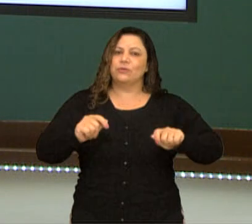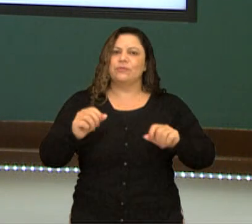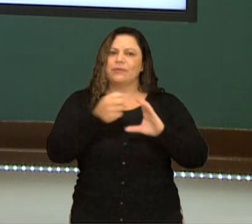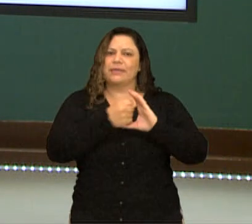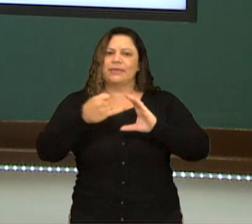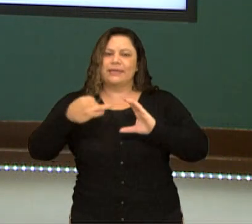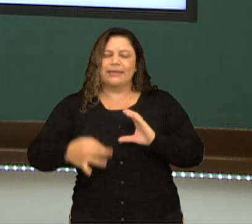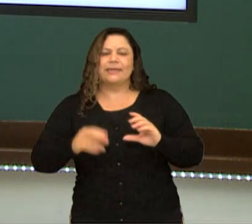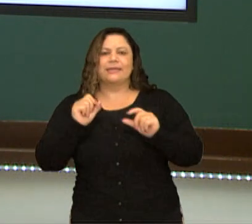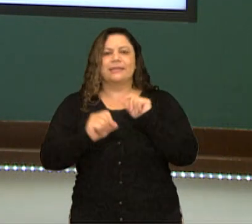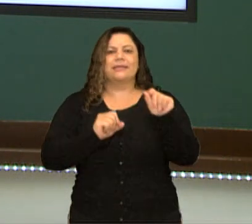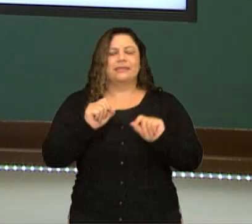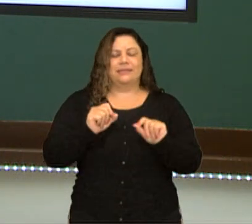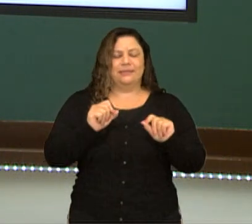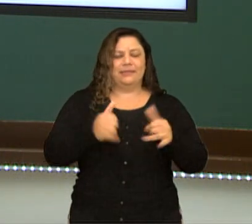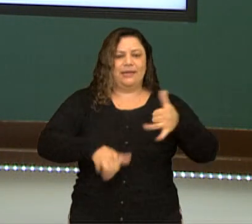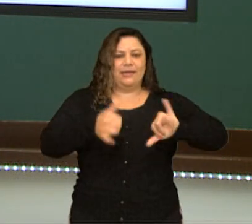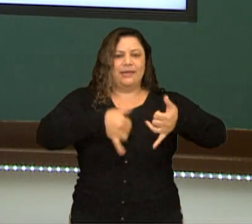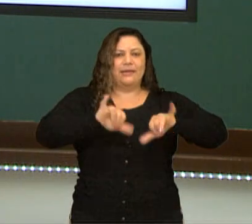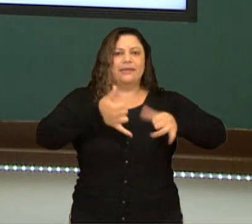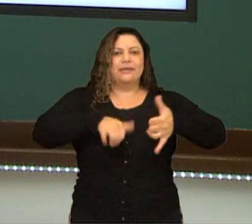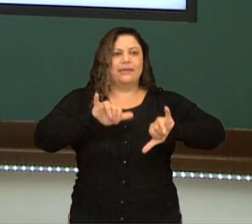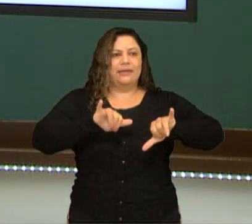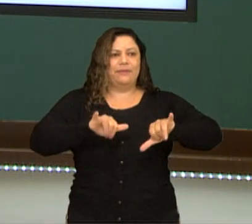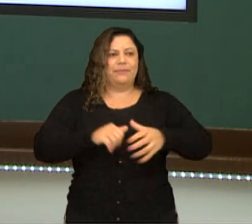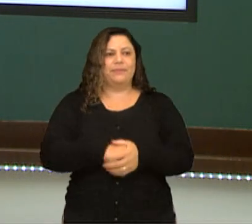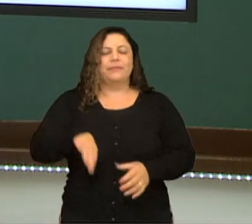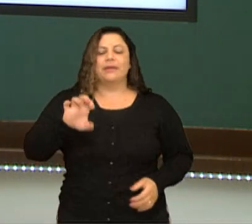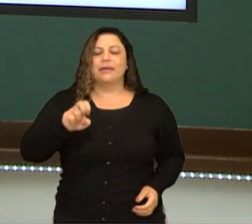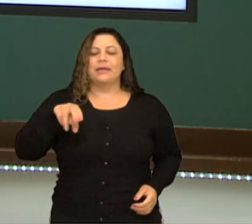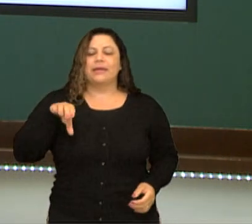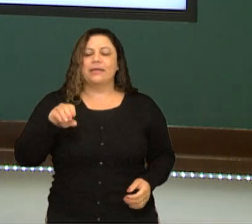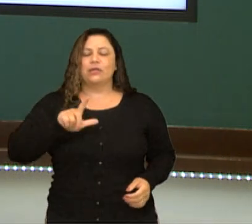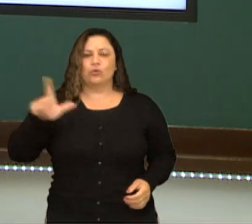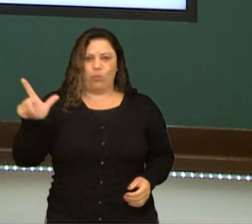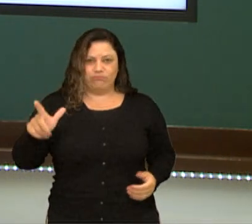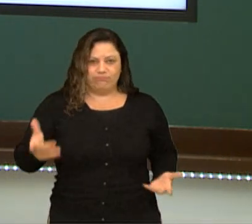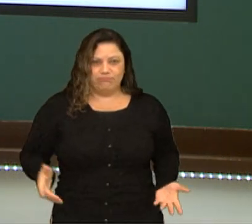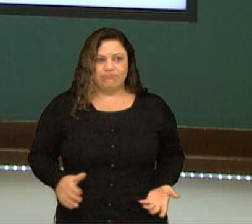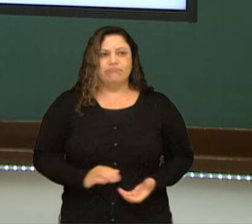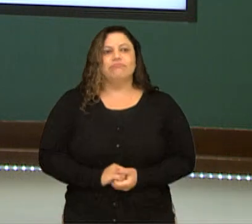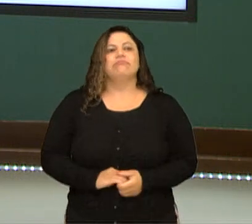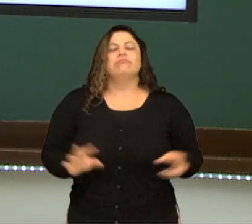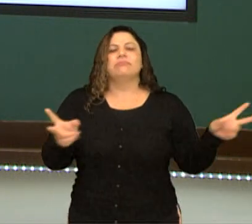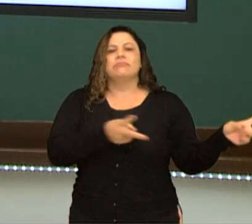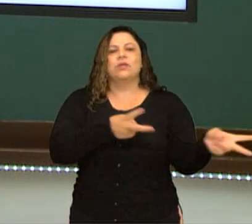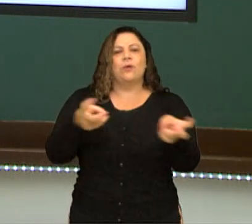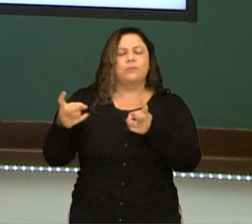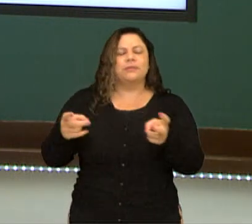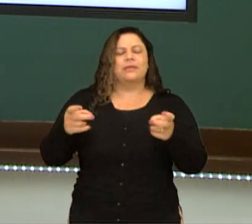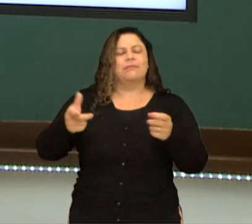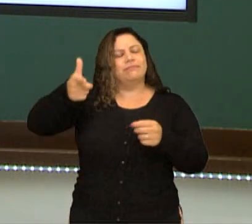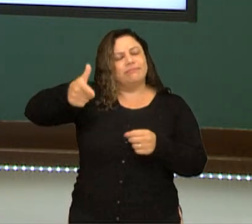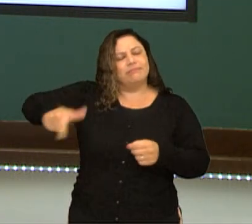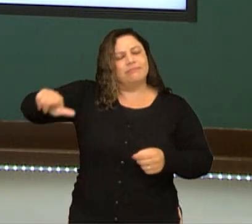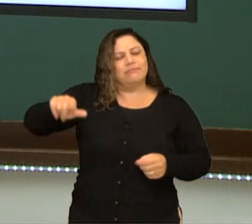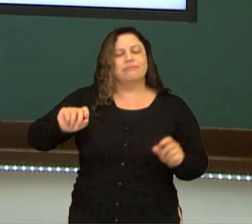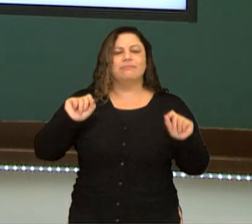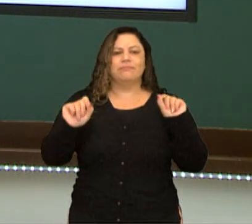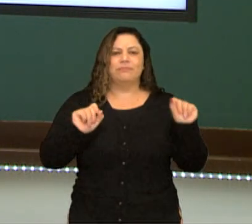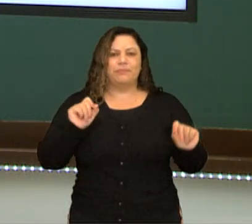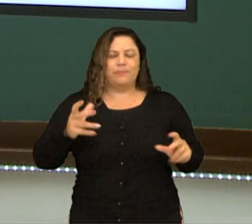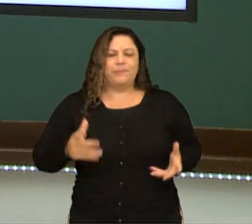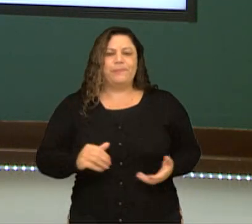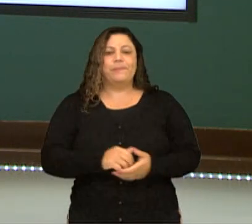a substância química como enol. Então, aqui, observe mais uma vez, né? Então, claro que